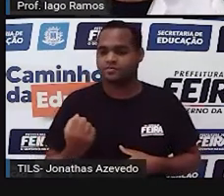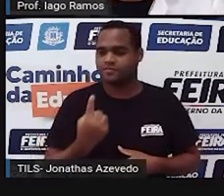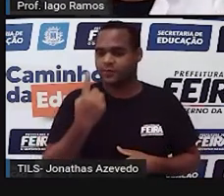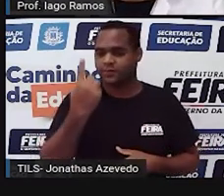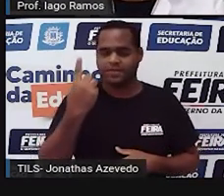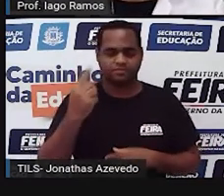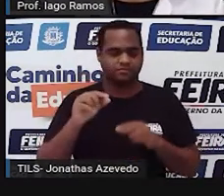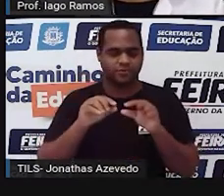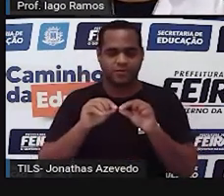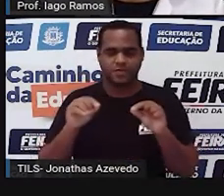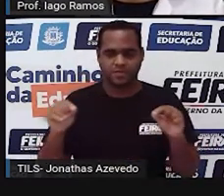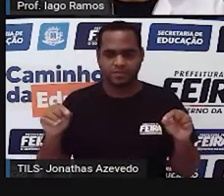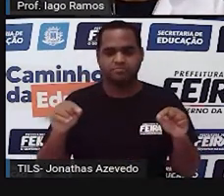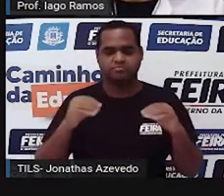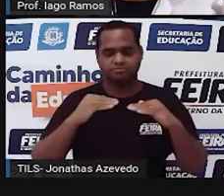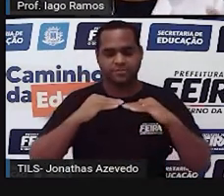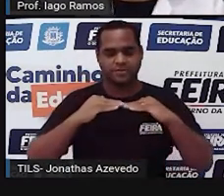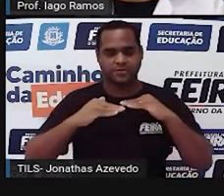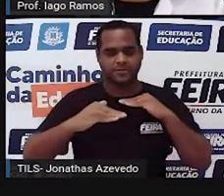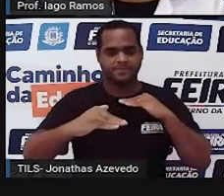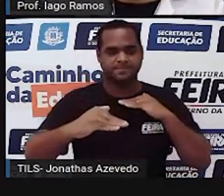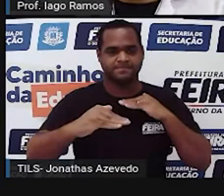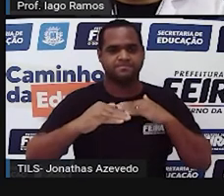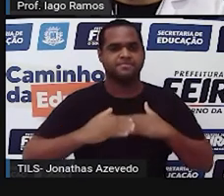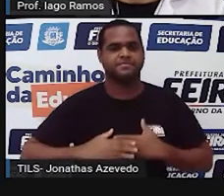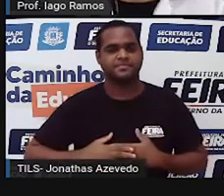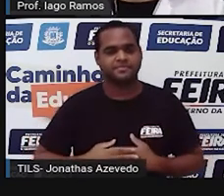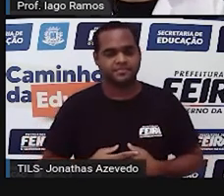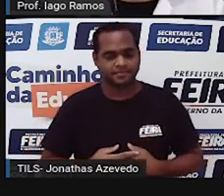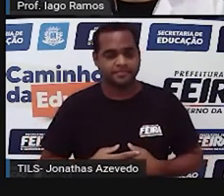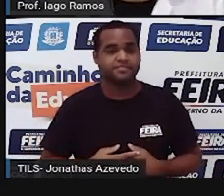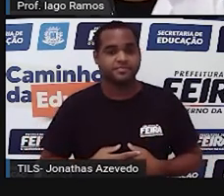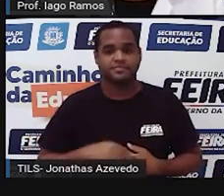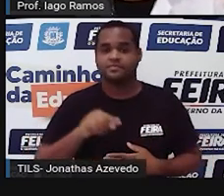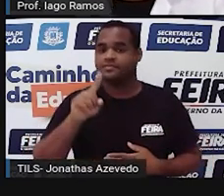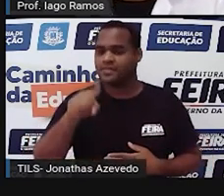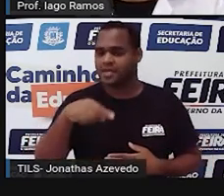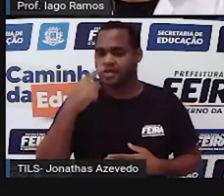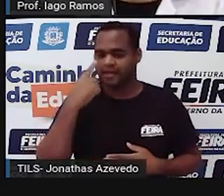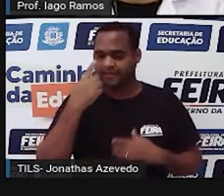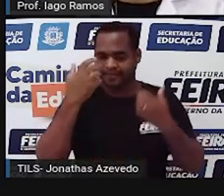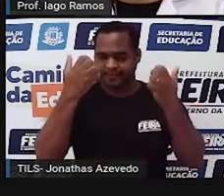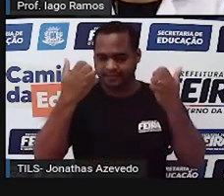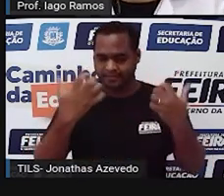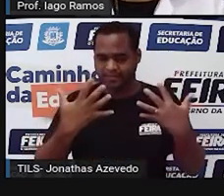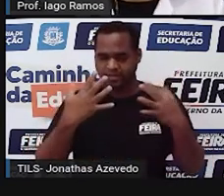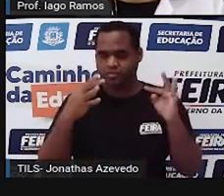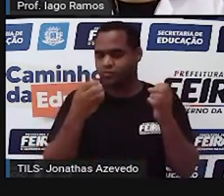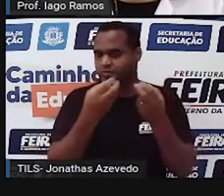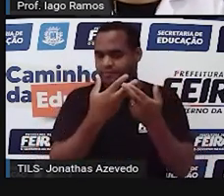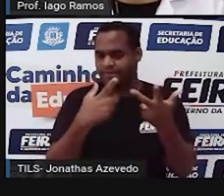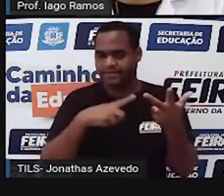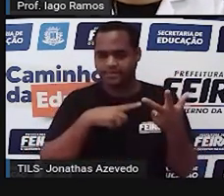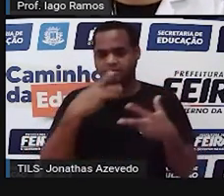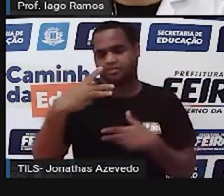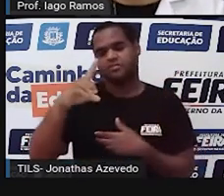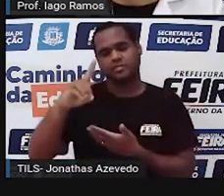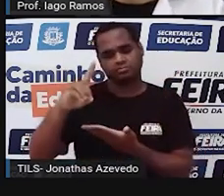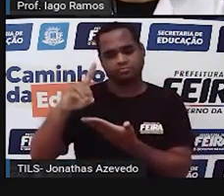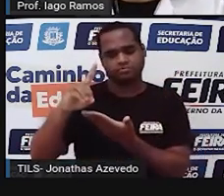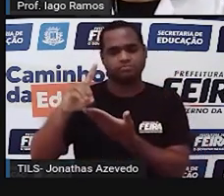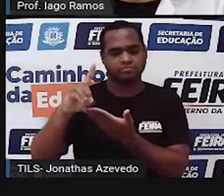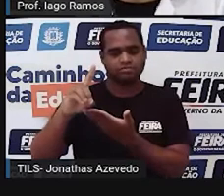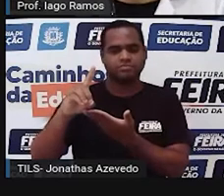comprimento e largura esse objeto né como todos os outros que tenham três